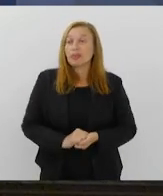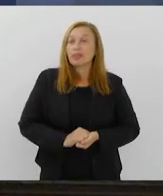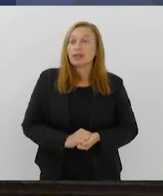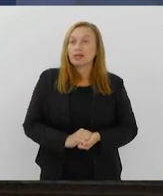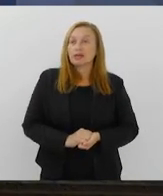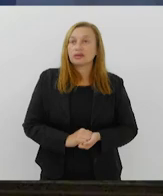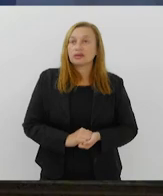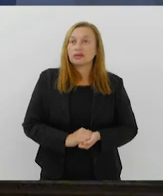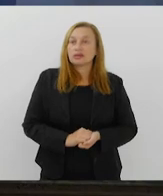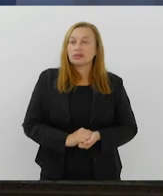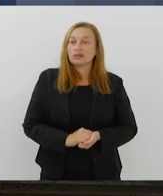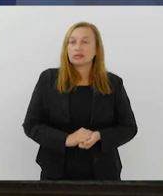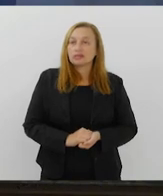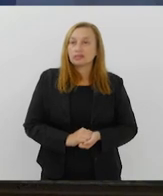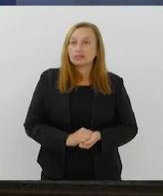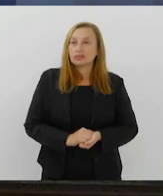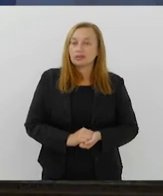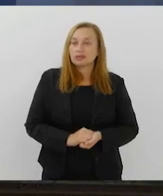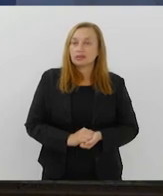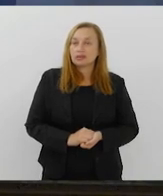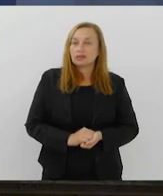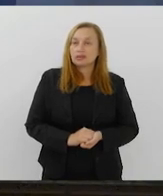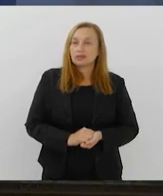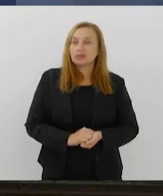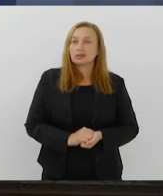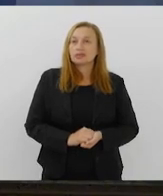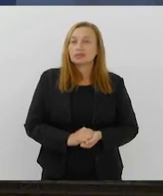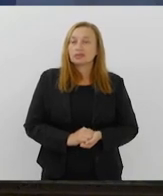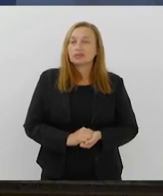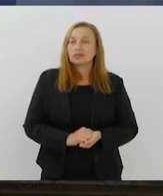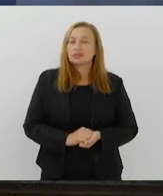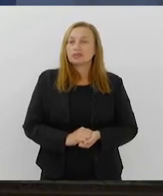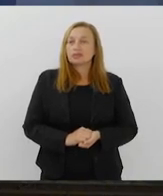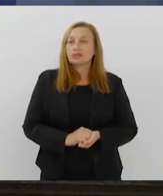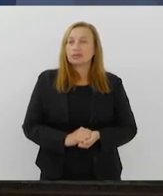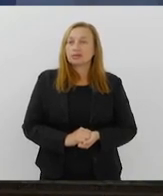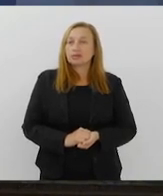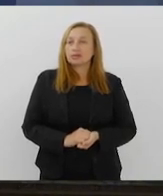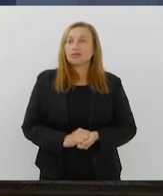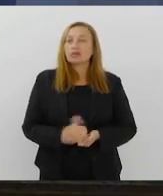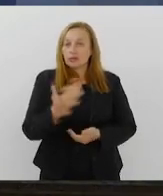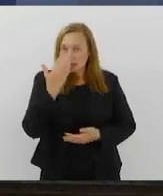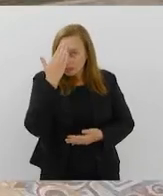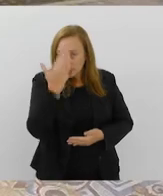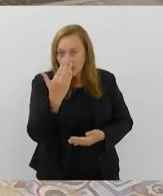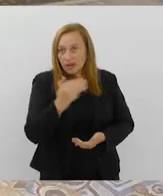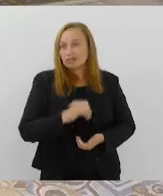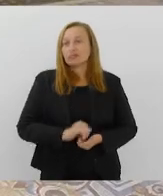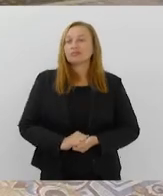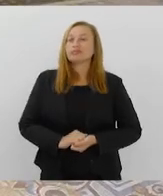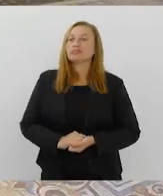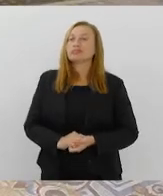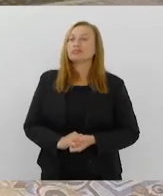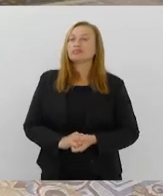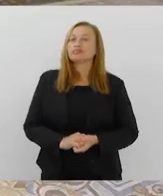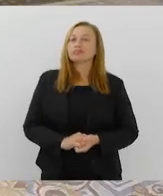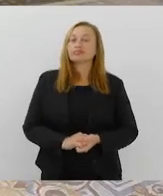Minasan, domo arigatou gozaimasu. Muito obrigado.